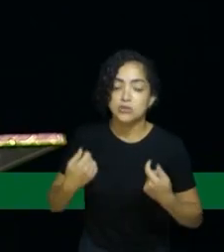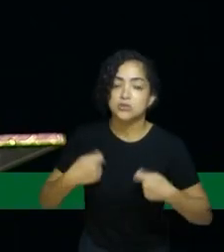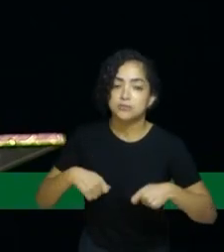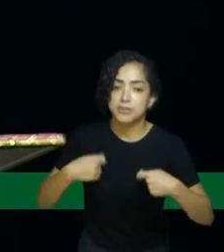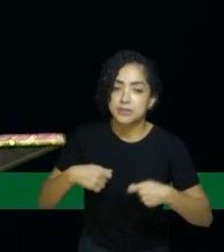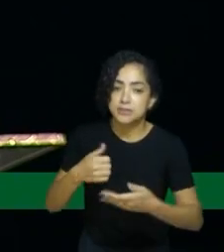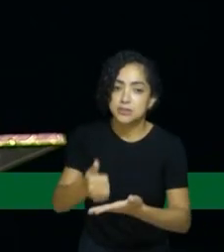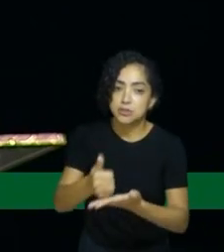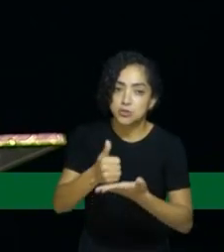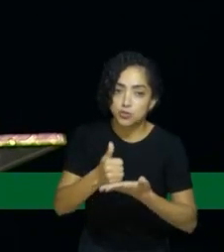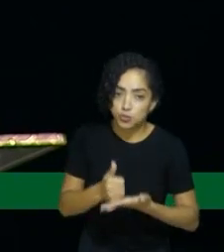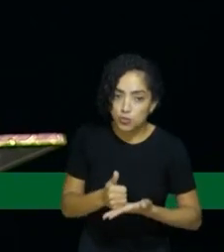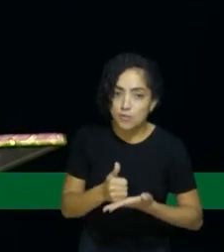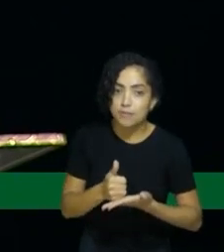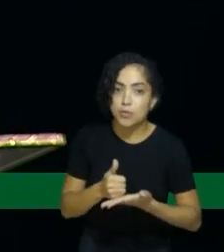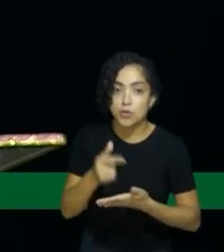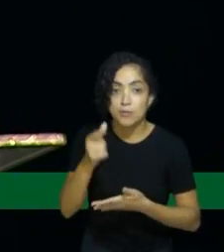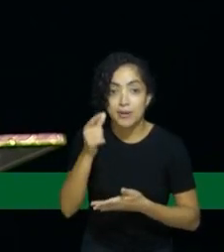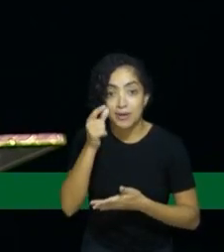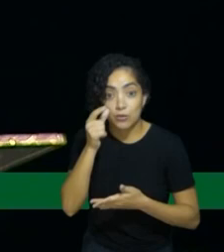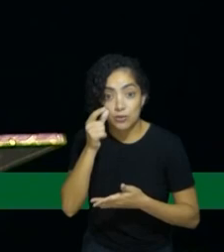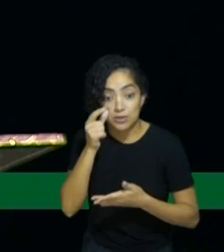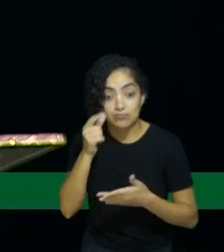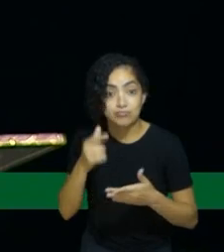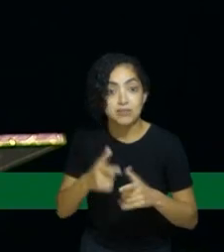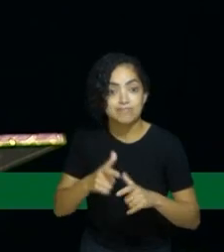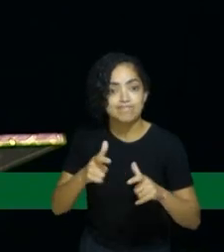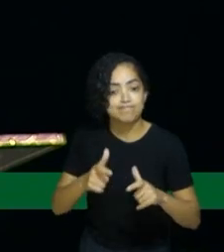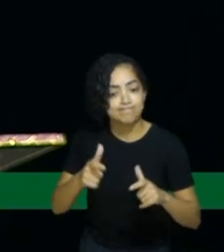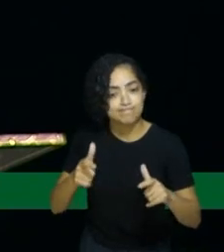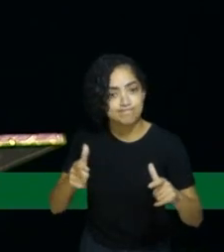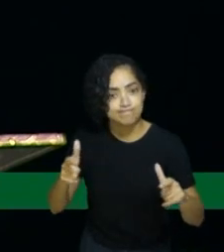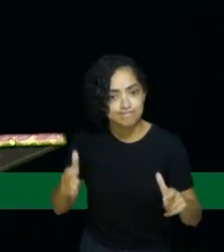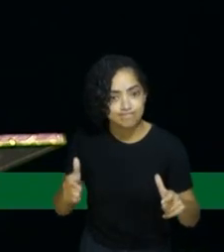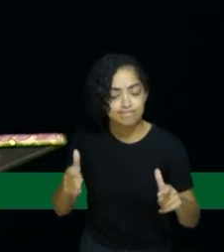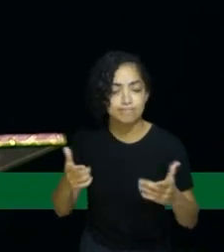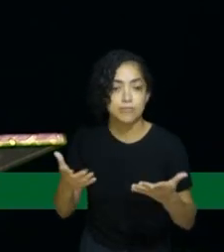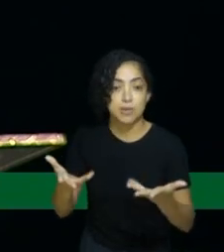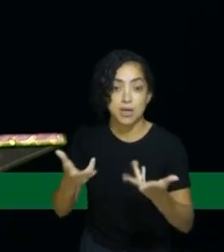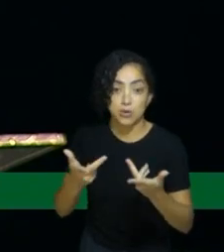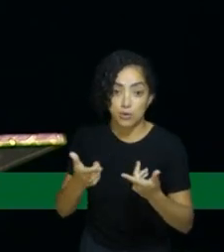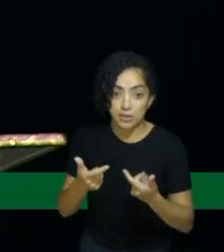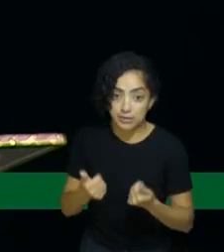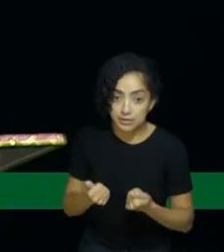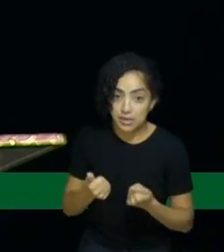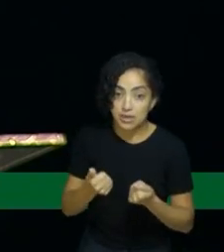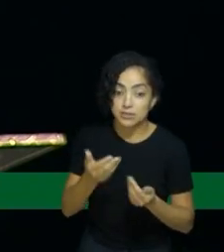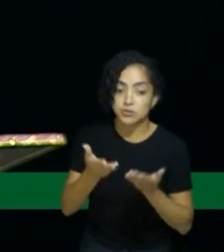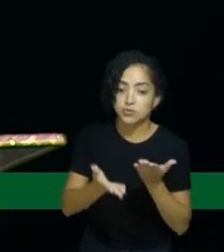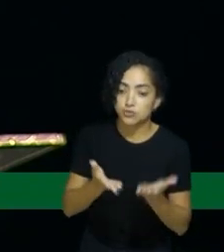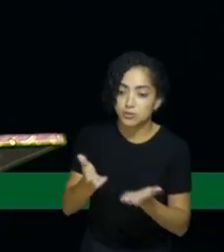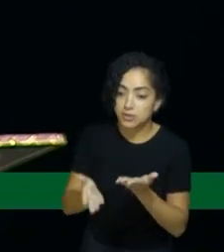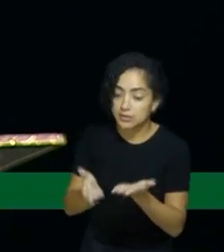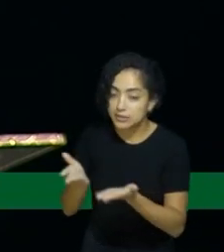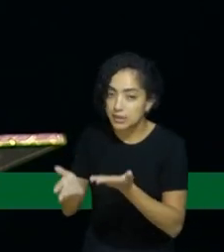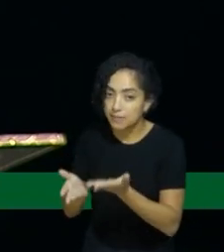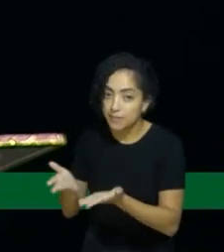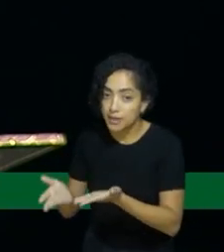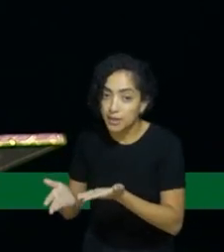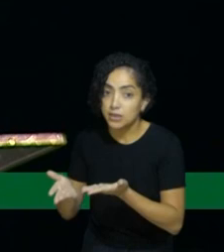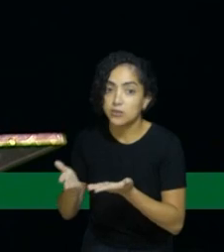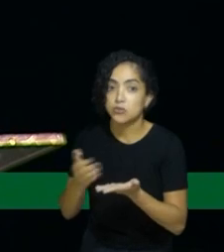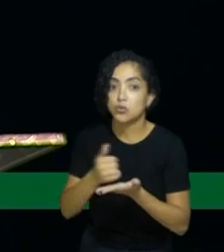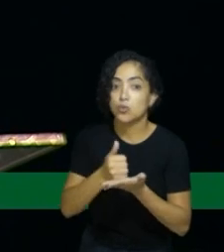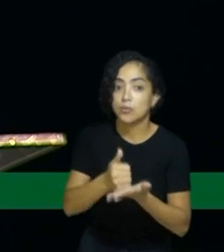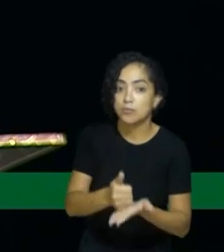do apoio para acompanhar a demanda crescente manter a qualidade dos serviços e ainda estar atentas